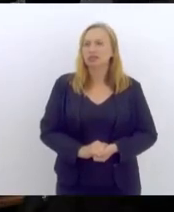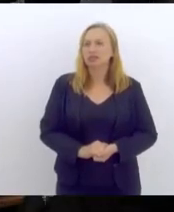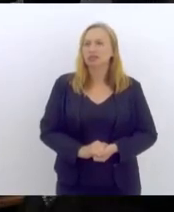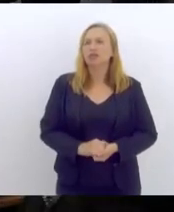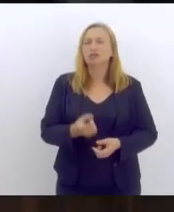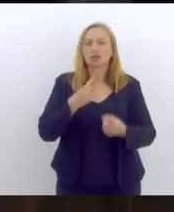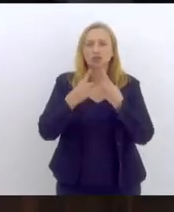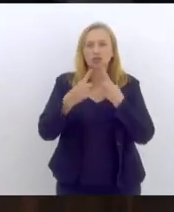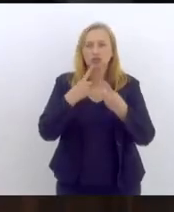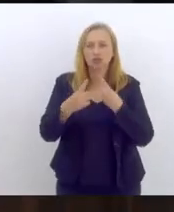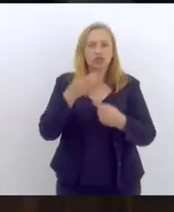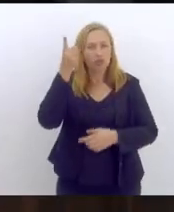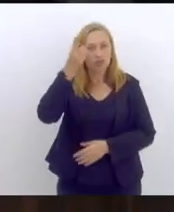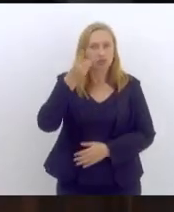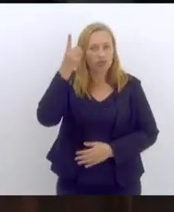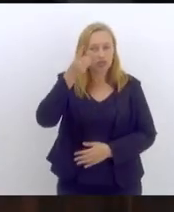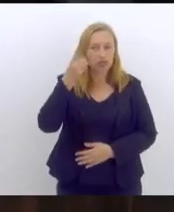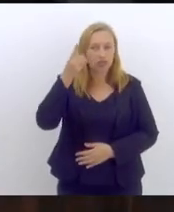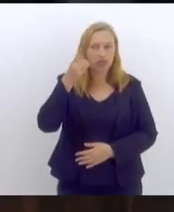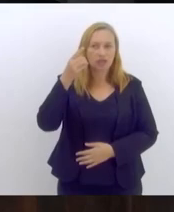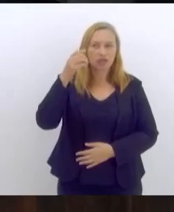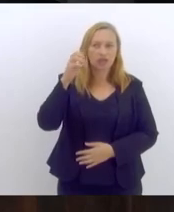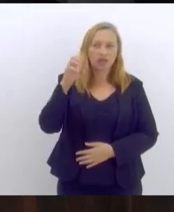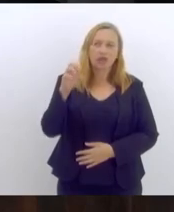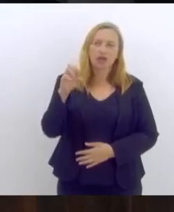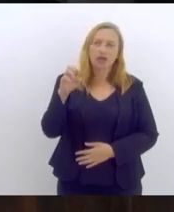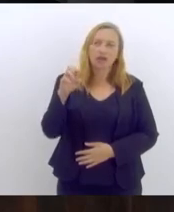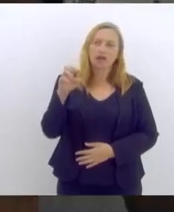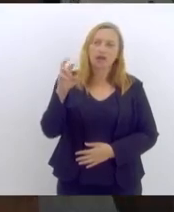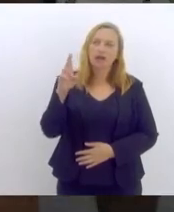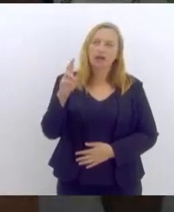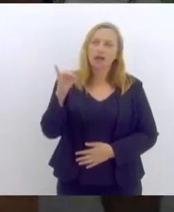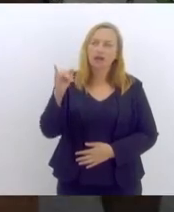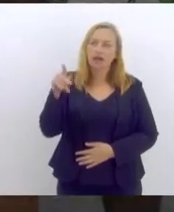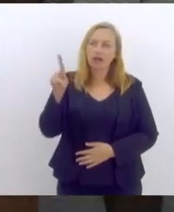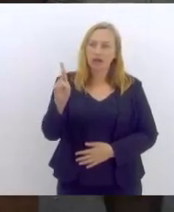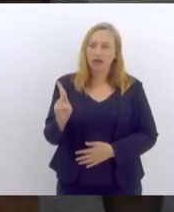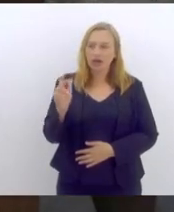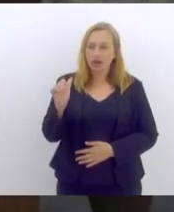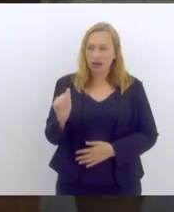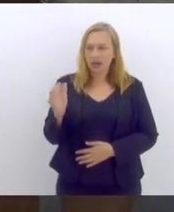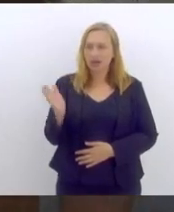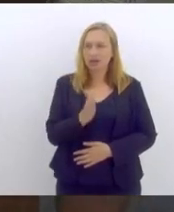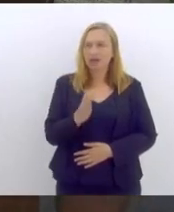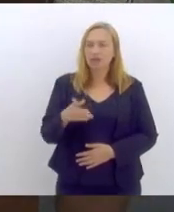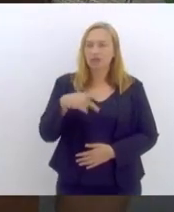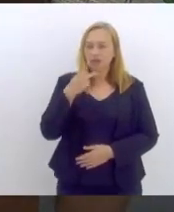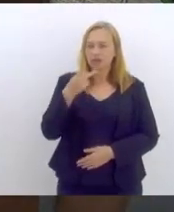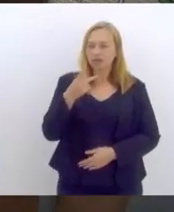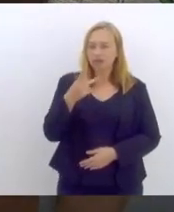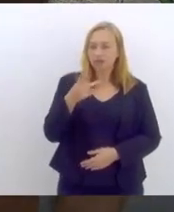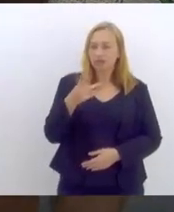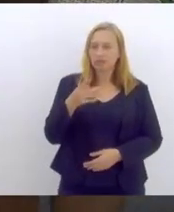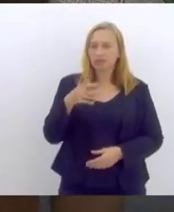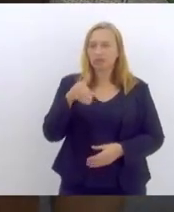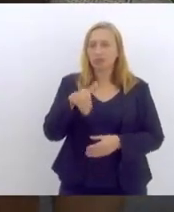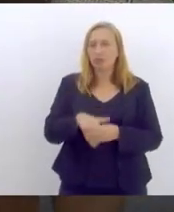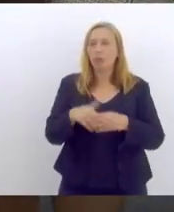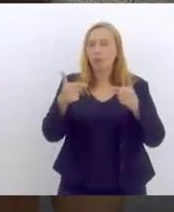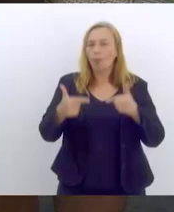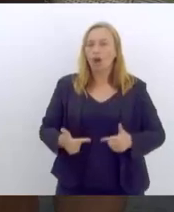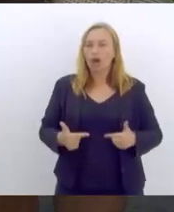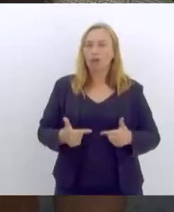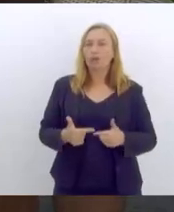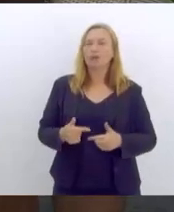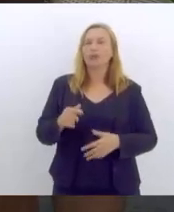Para discutir, deputada Élica Takimoto. Eu queria registrar a abstenção da